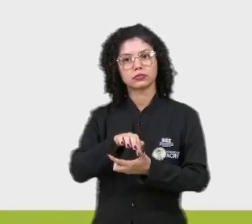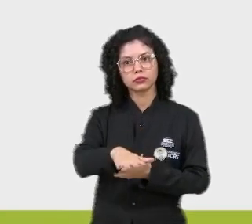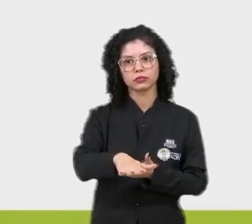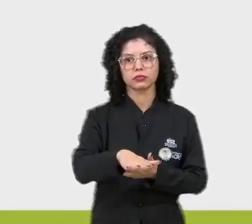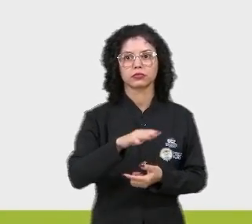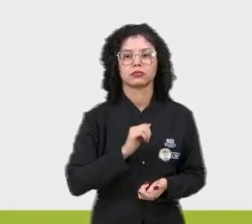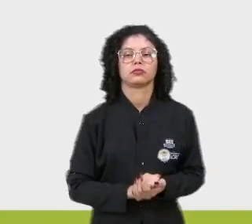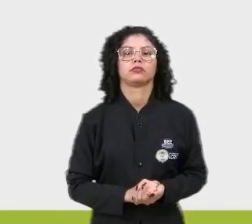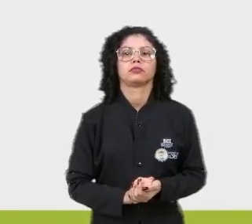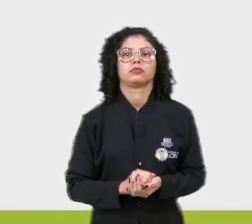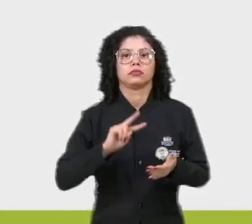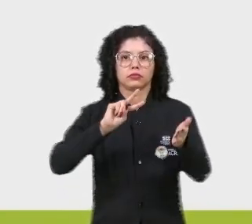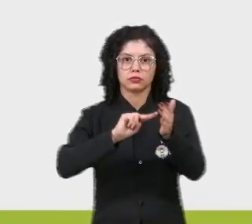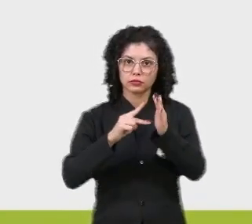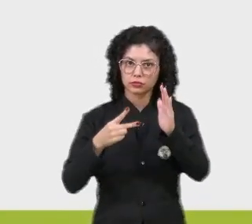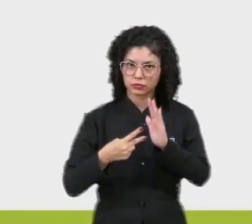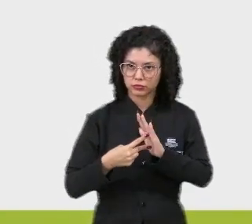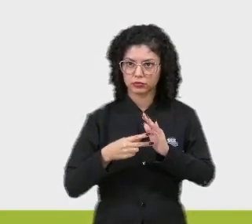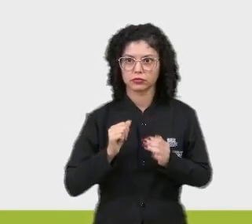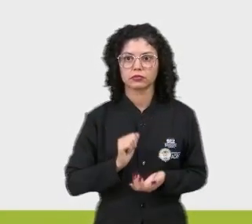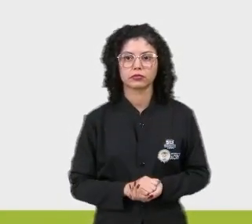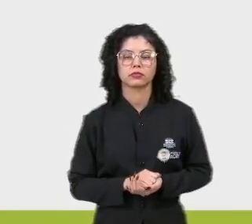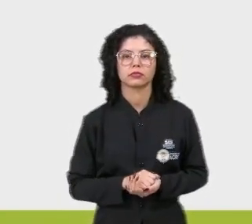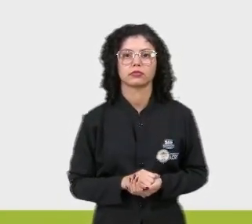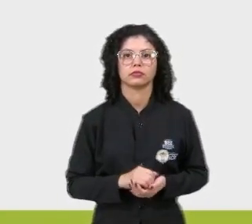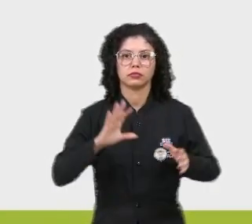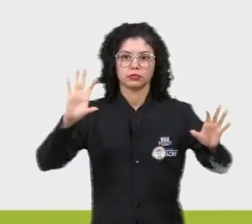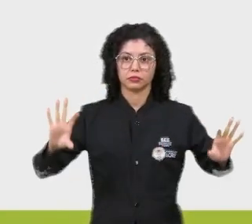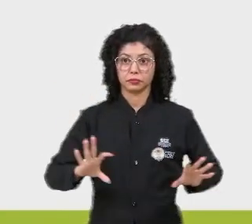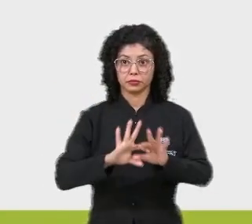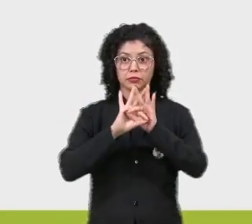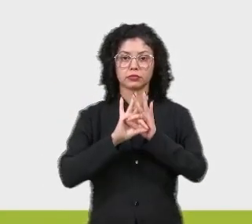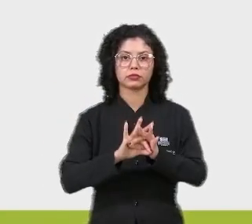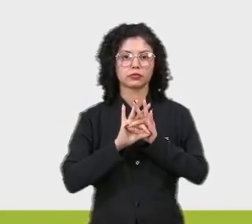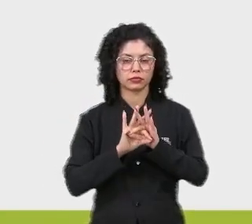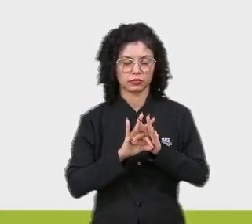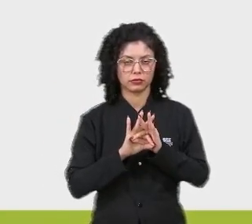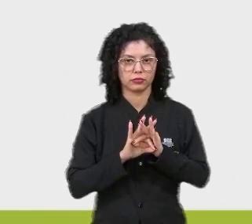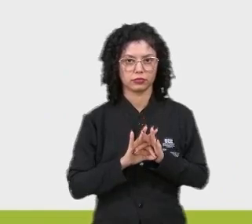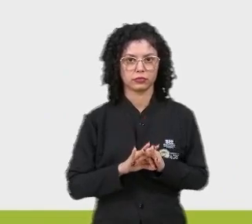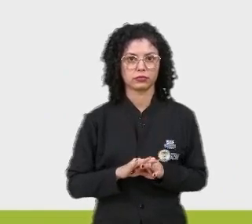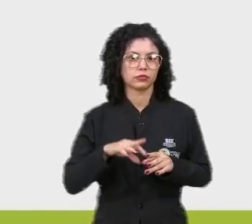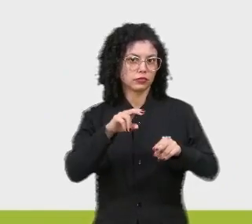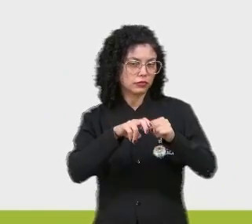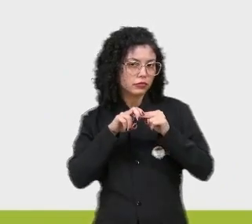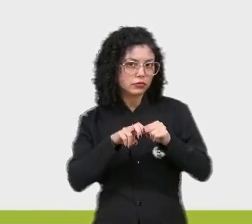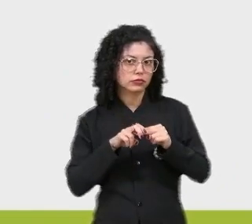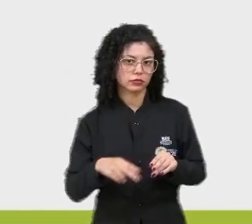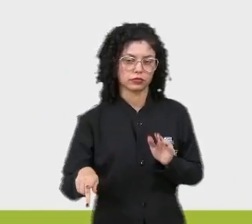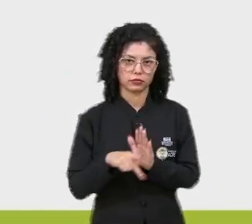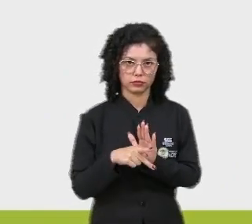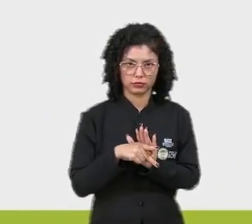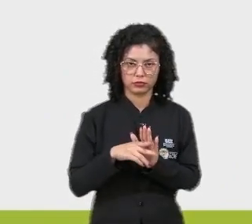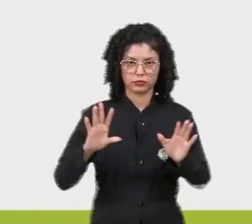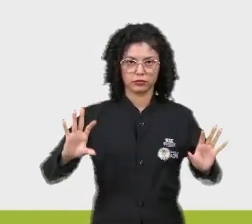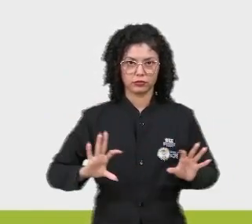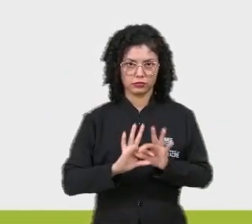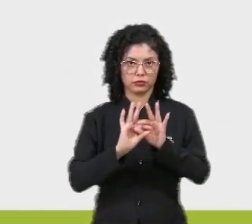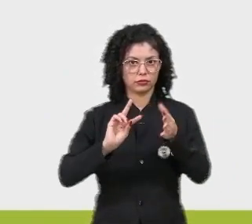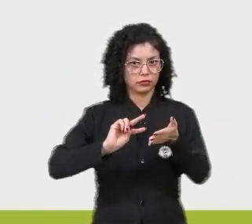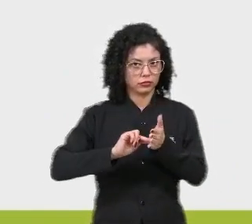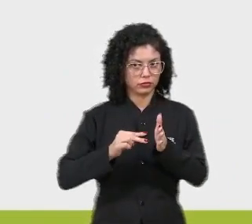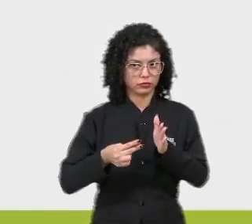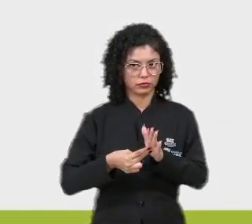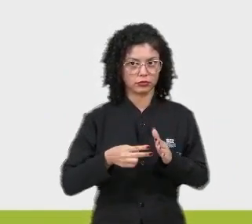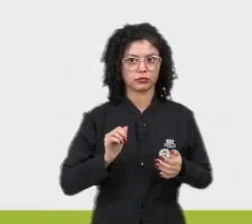semântica é significado Então as as relações semânticas são portanto as relações de